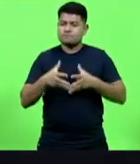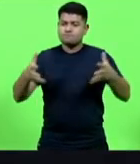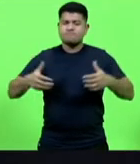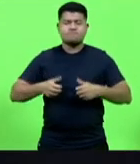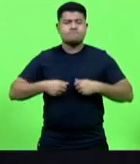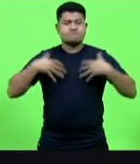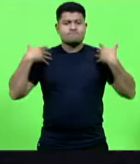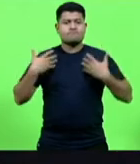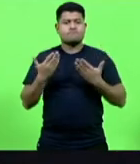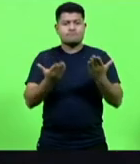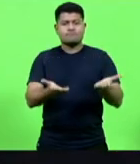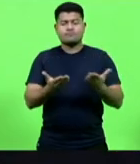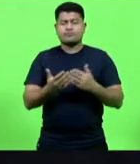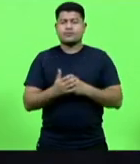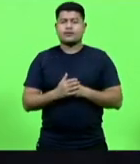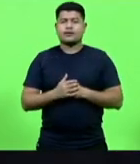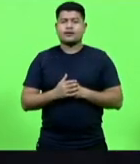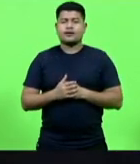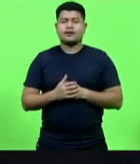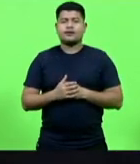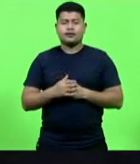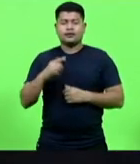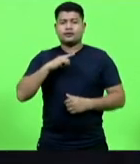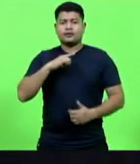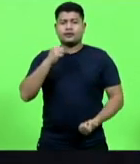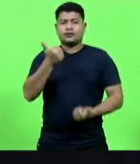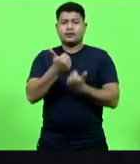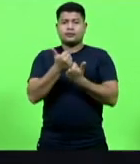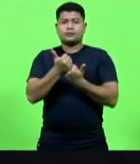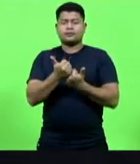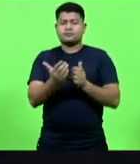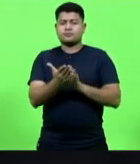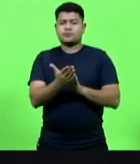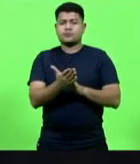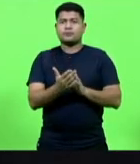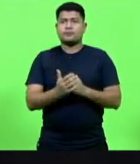vir de Vossa Senhoria. Tem meu apoio, tem meu aval e parabéns.